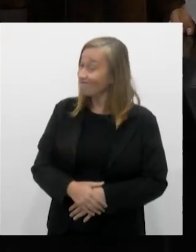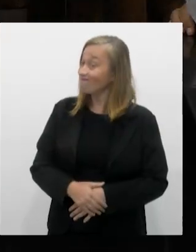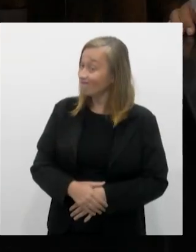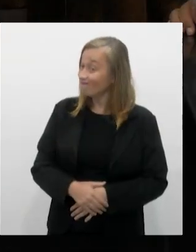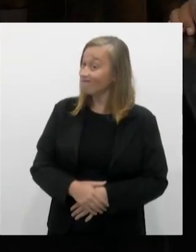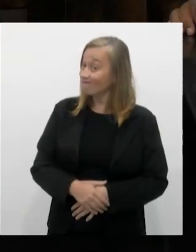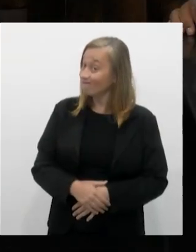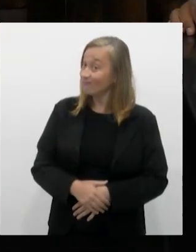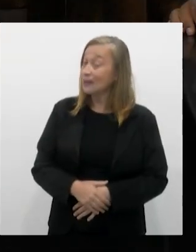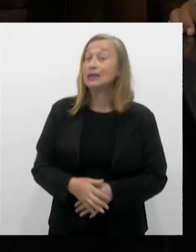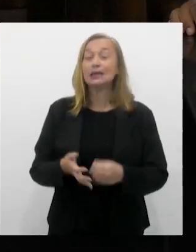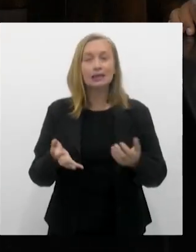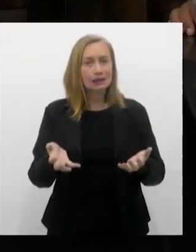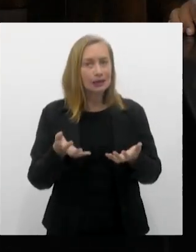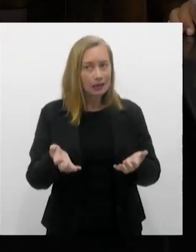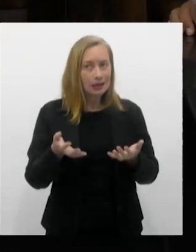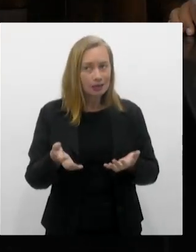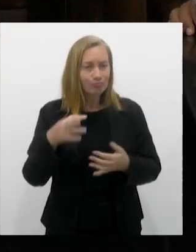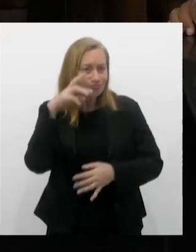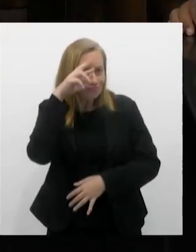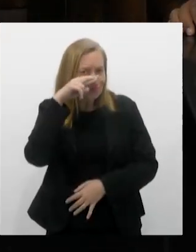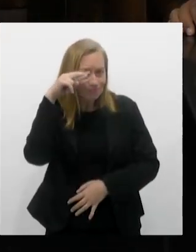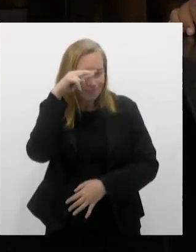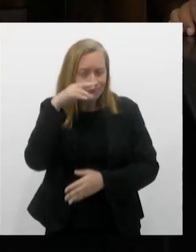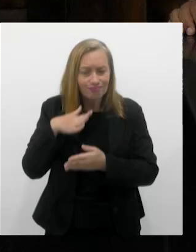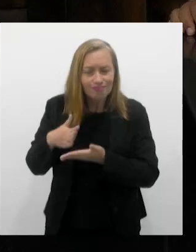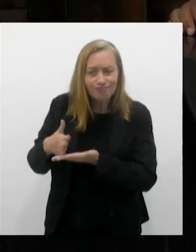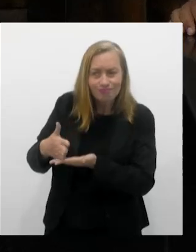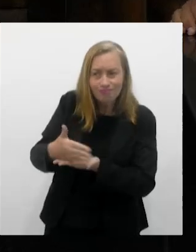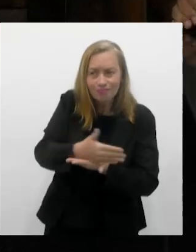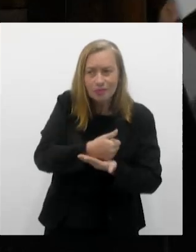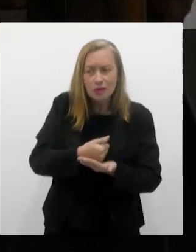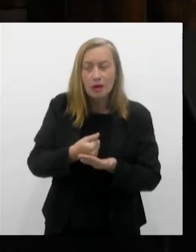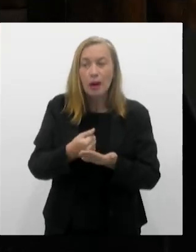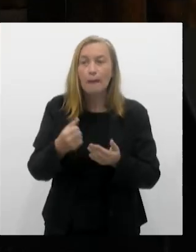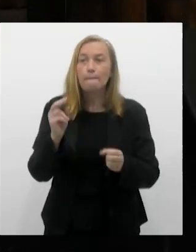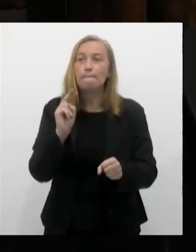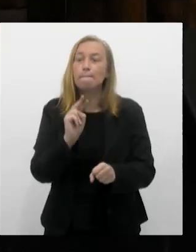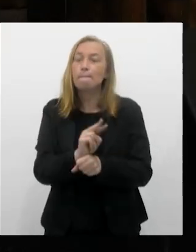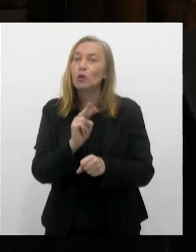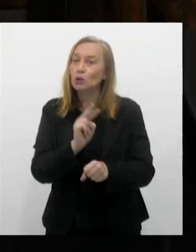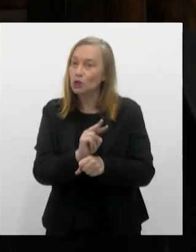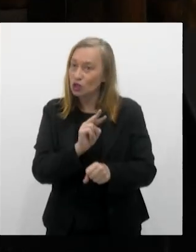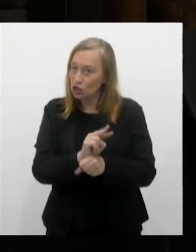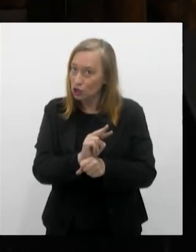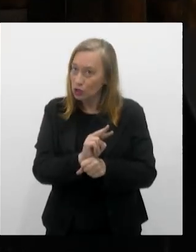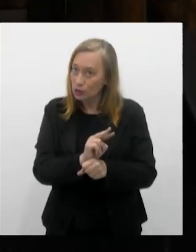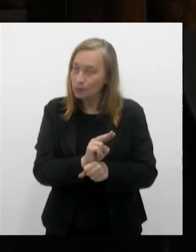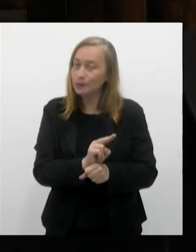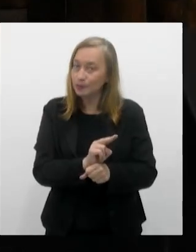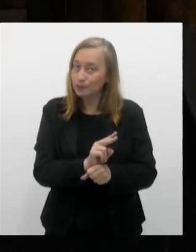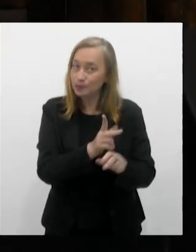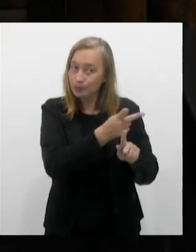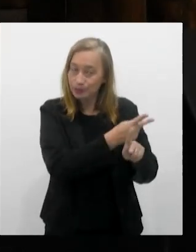nós queríamos que apurasse para tentar proteger o erário.